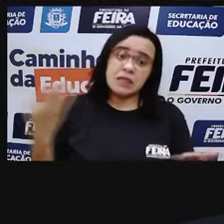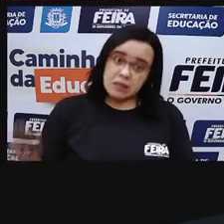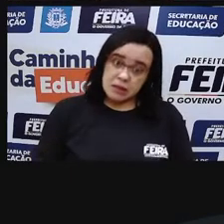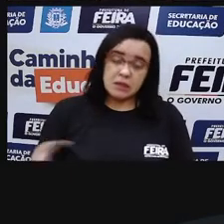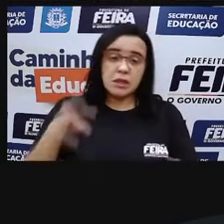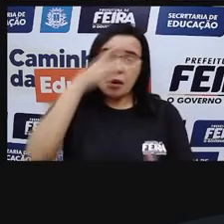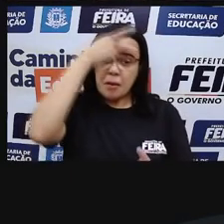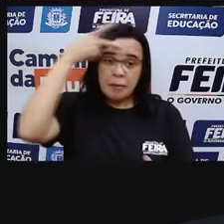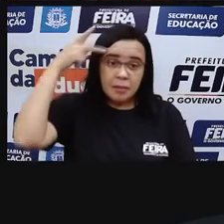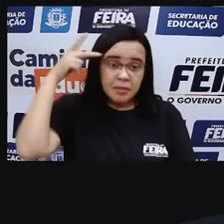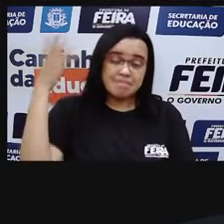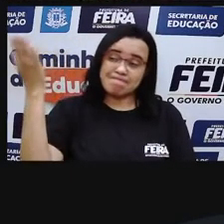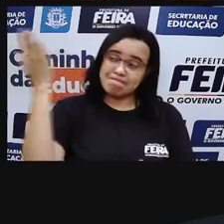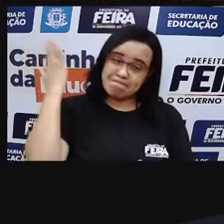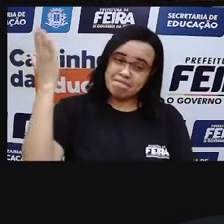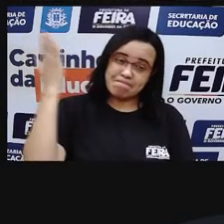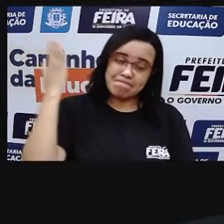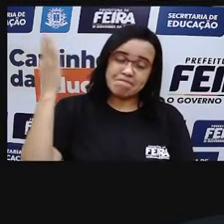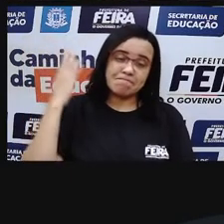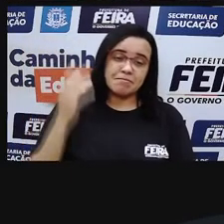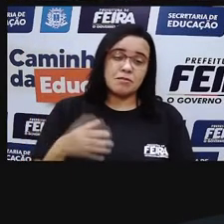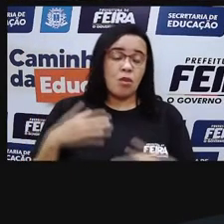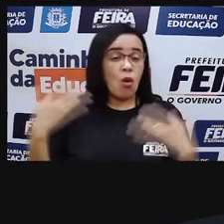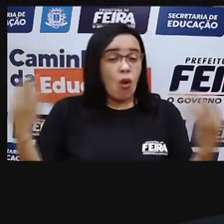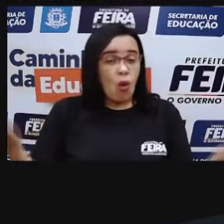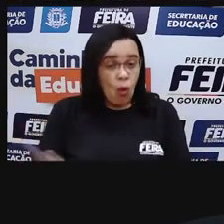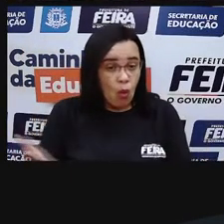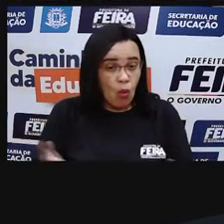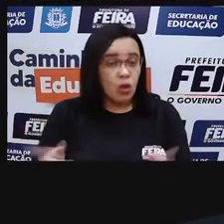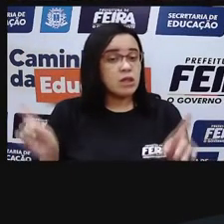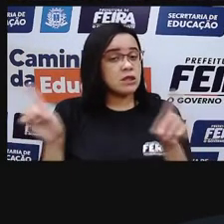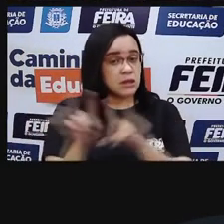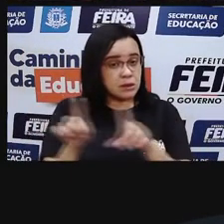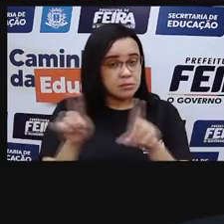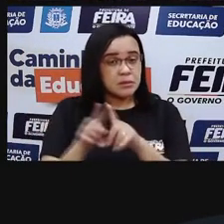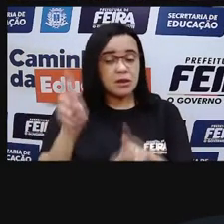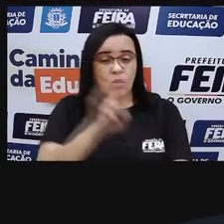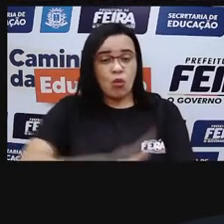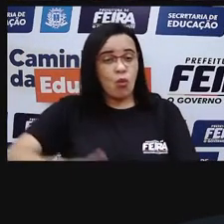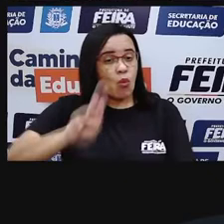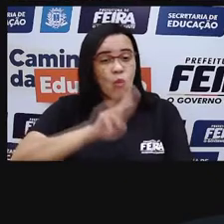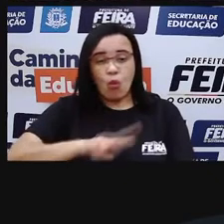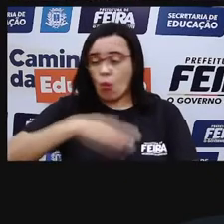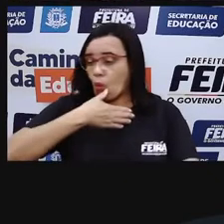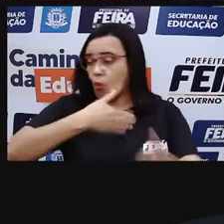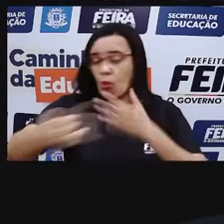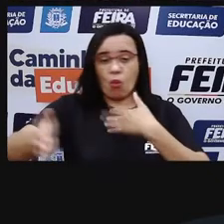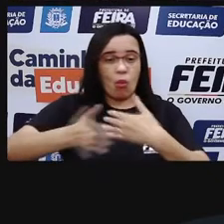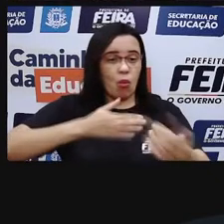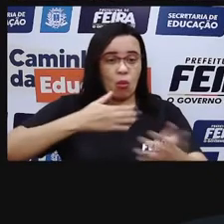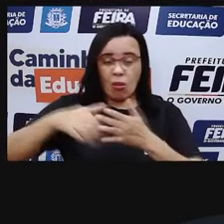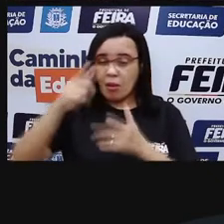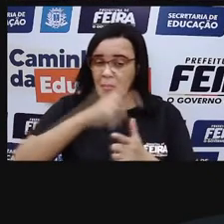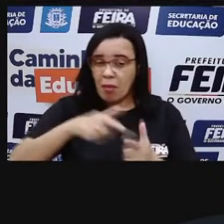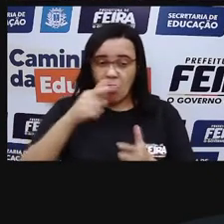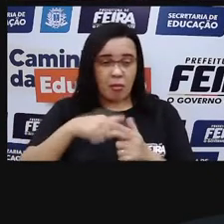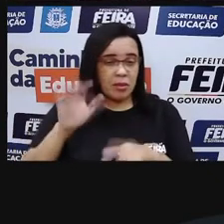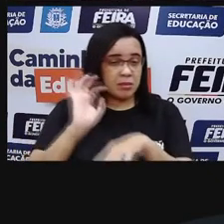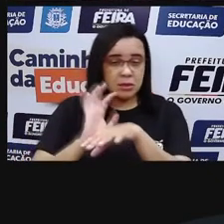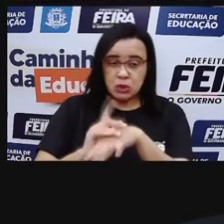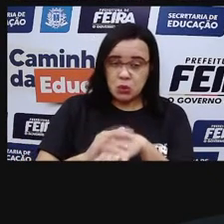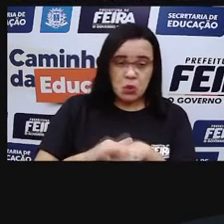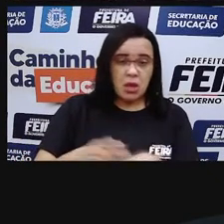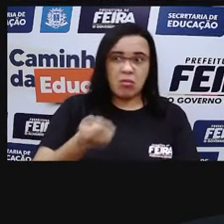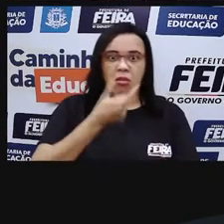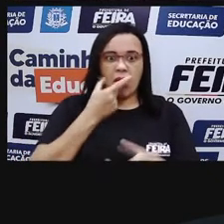maneira irracional, uma maneira descontrolada, né? Sem conhecimento. E isso gerou o que a